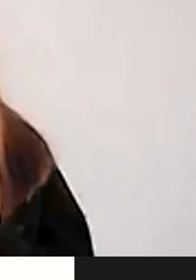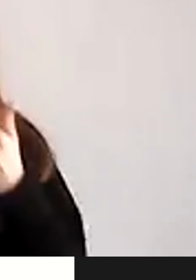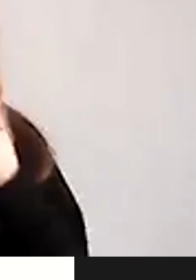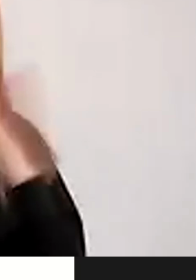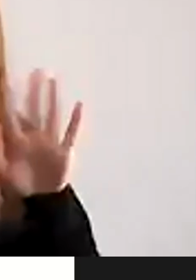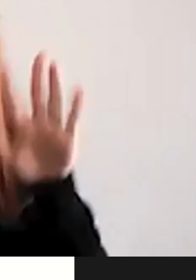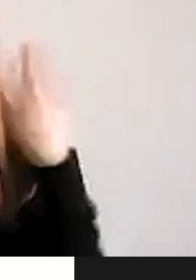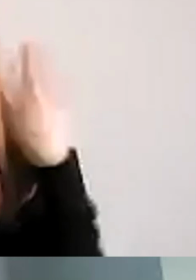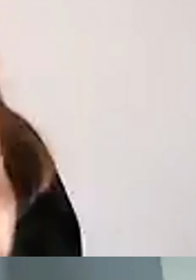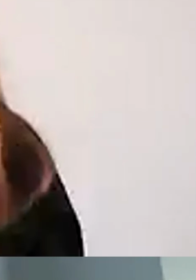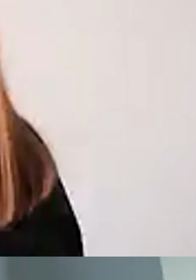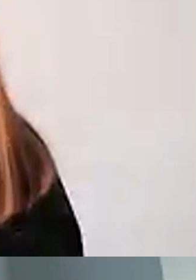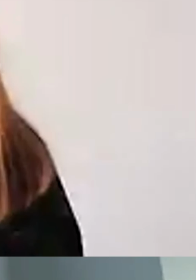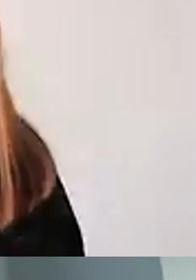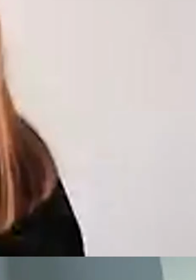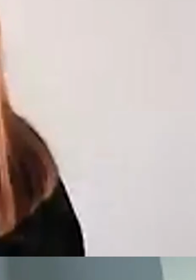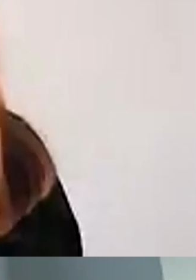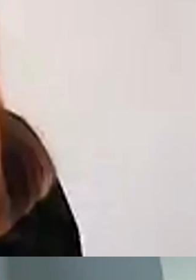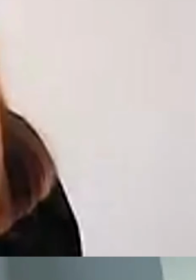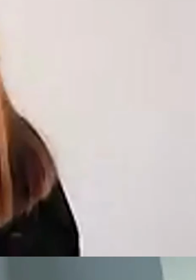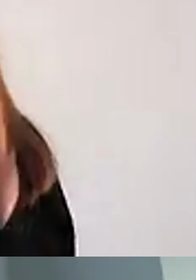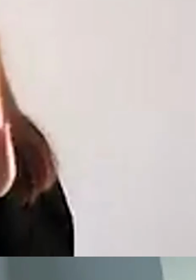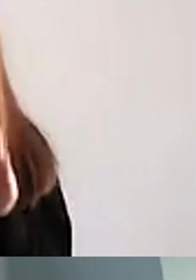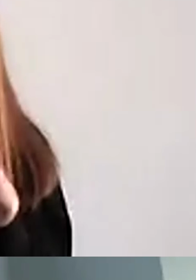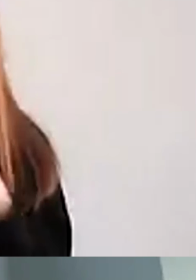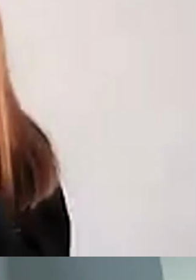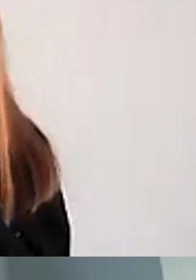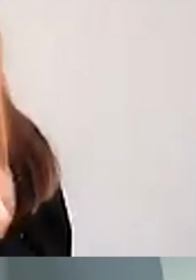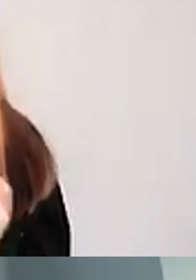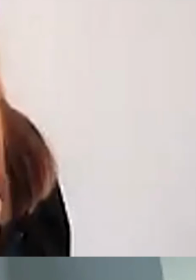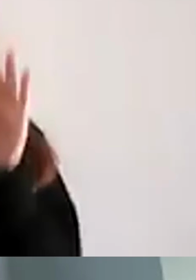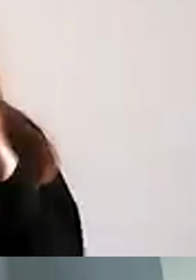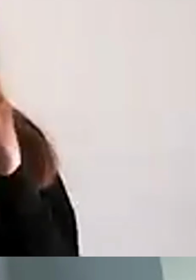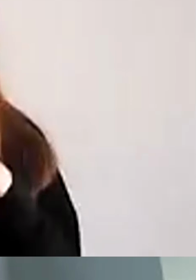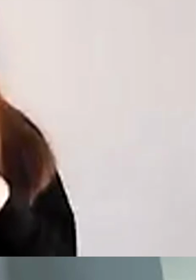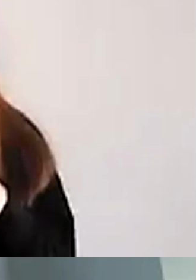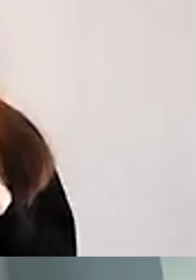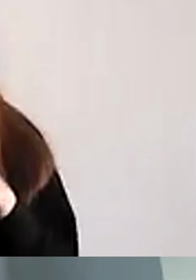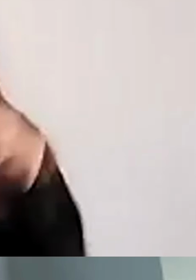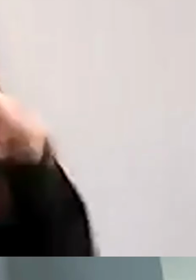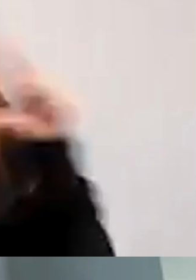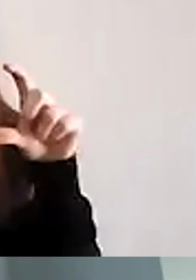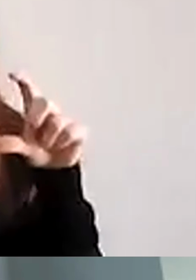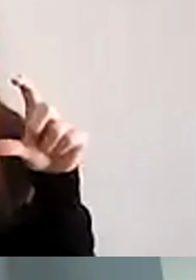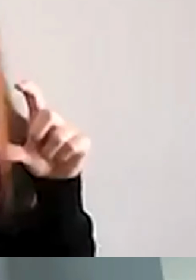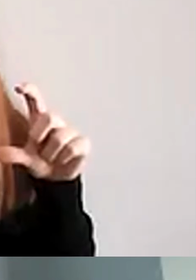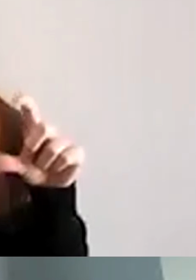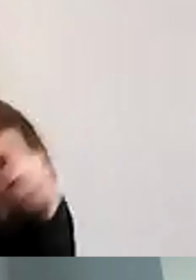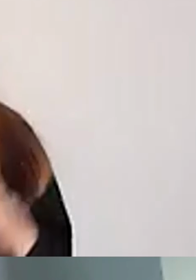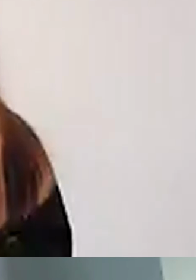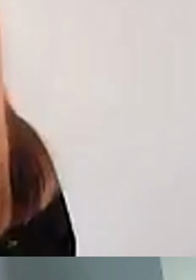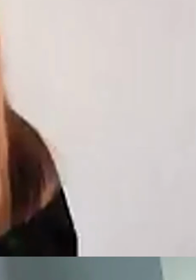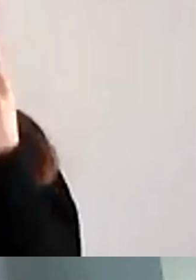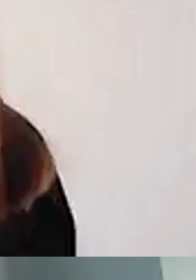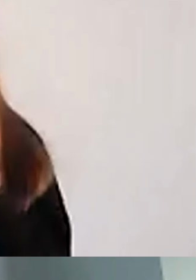qualquer questão que os participantes queiram colocar. Nós, no final deste painel, procuraremos responder pelo menos algumas das questões. E